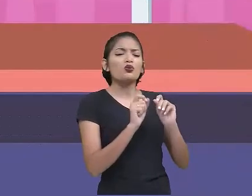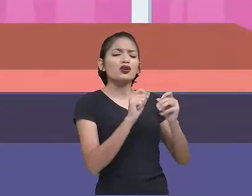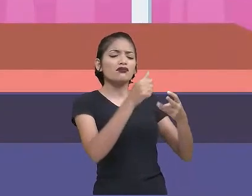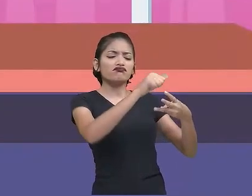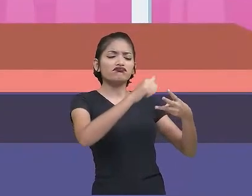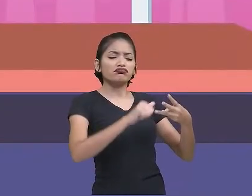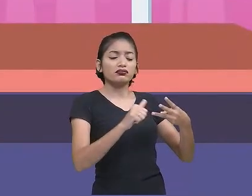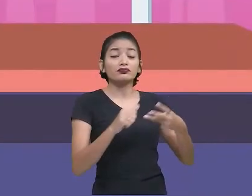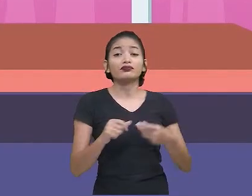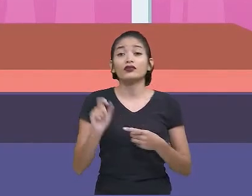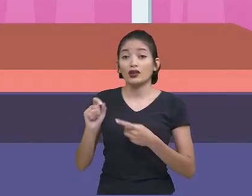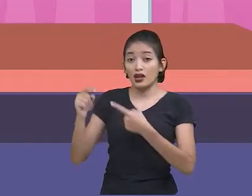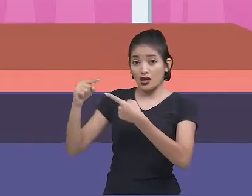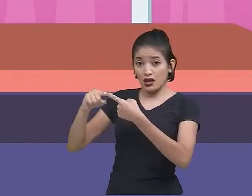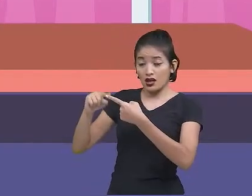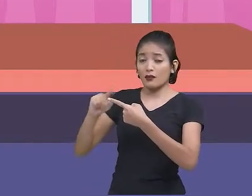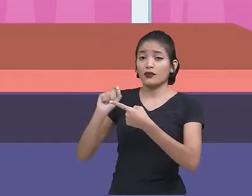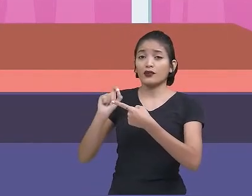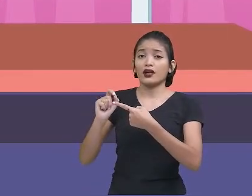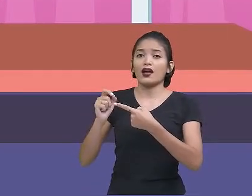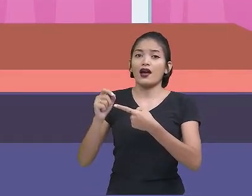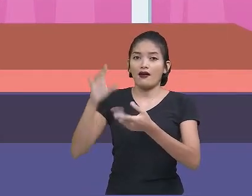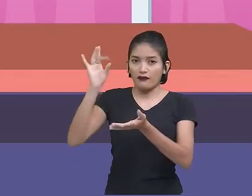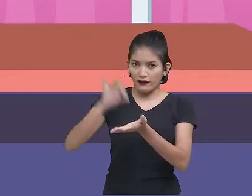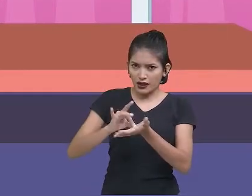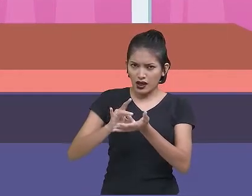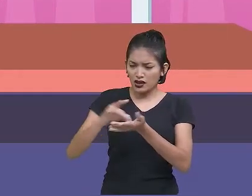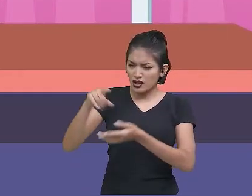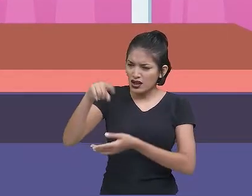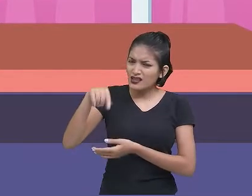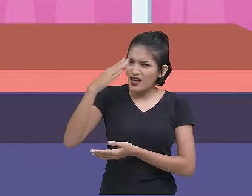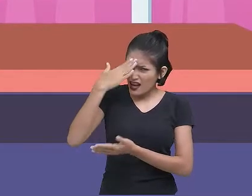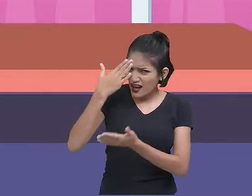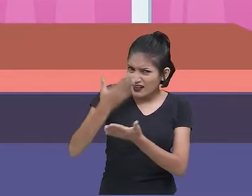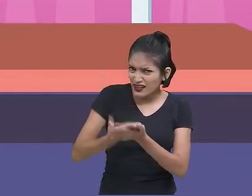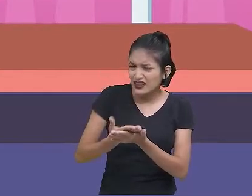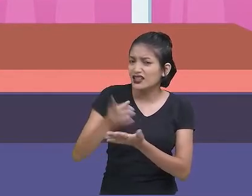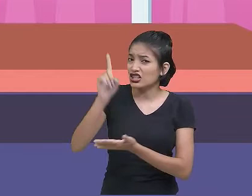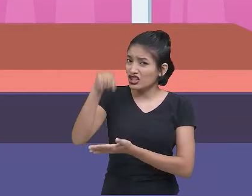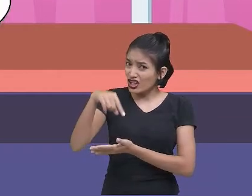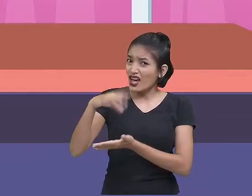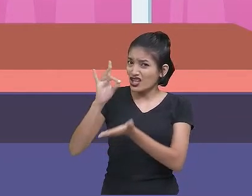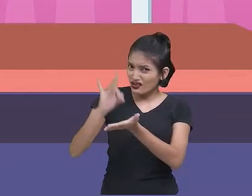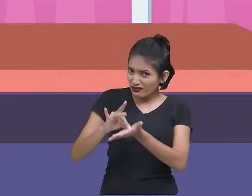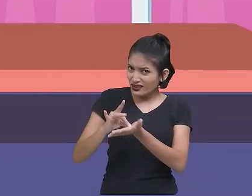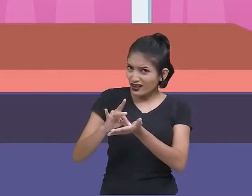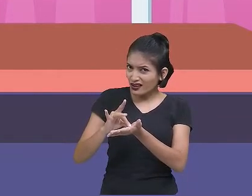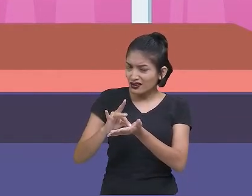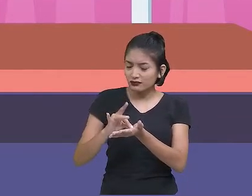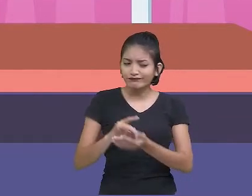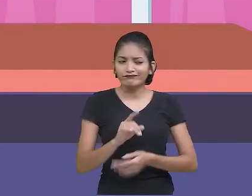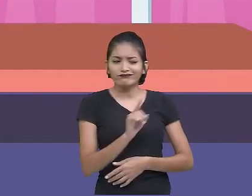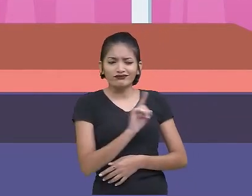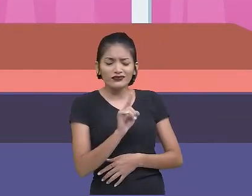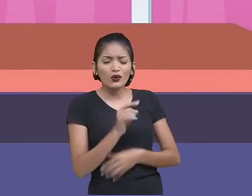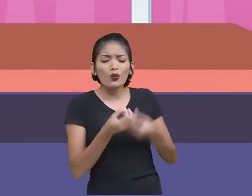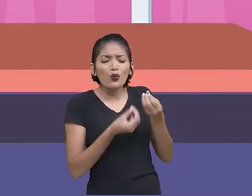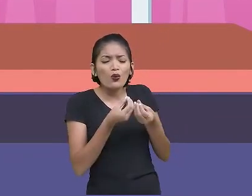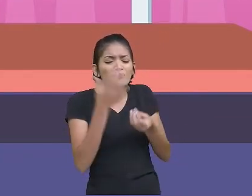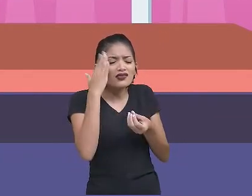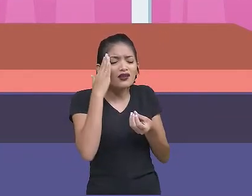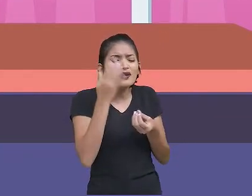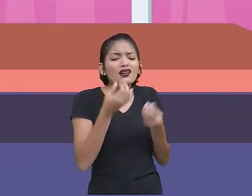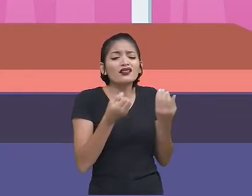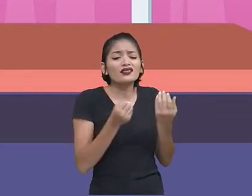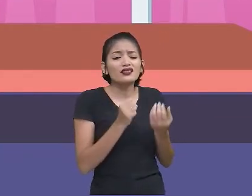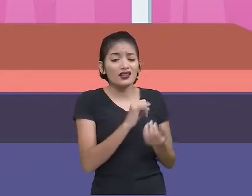A primeira é a da verdade. Tem certeza que esse fato é absolutamente verdadeiro? Não, como posso? O